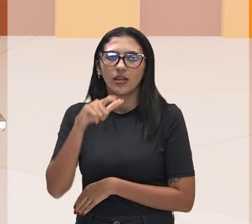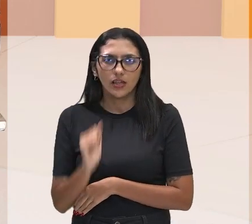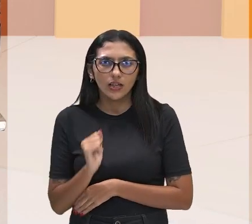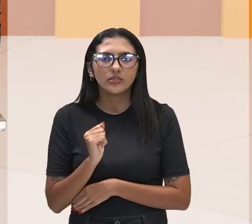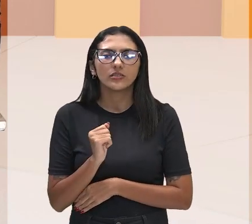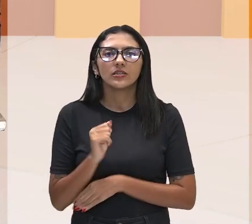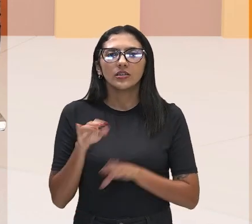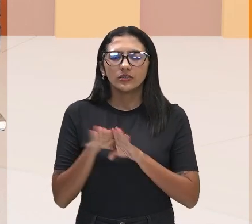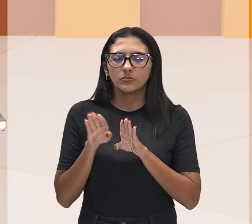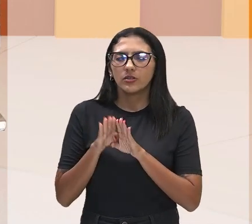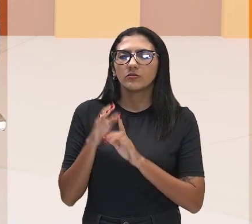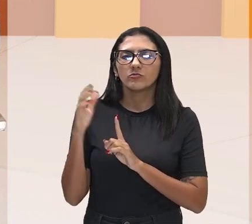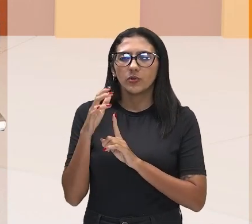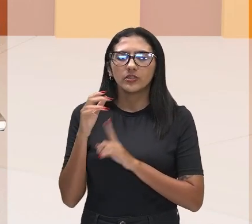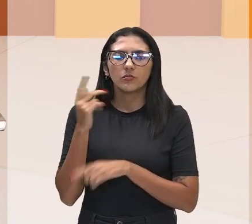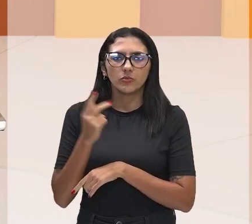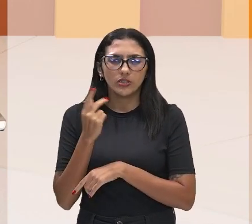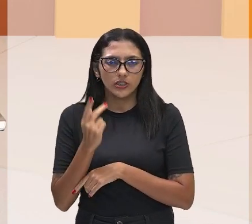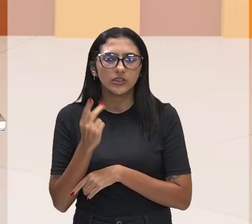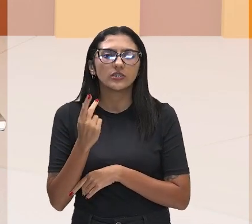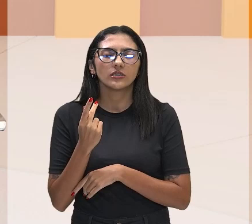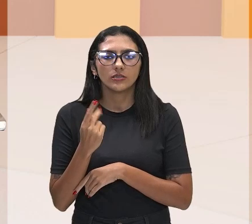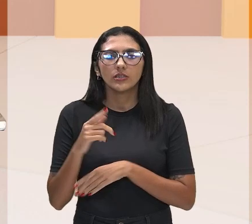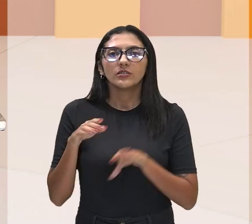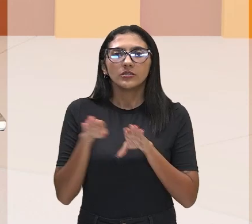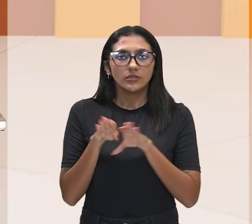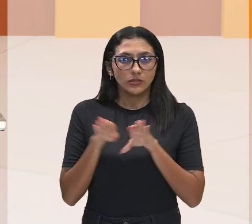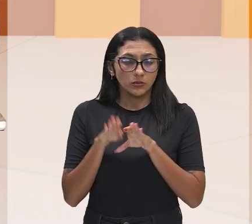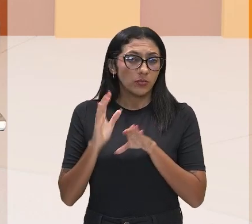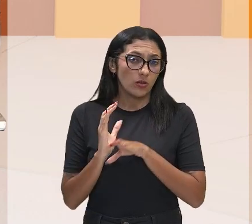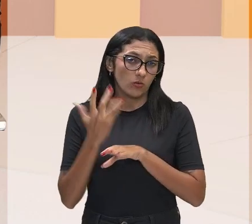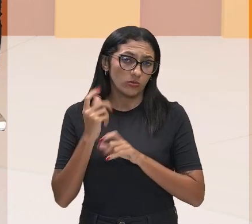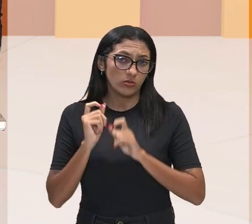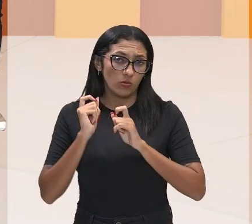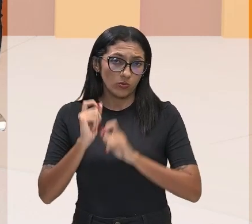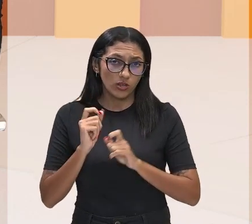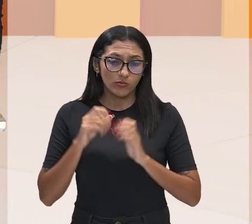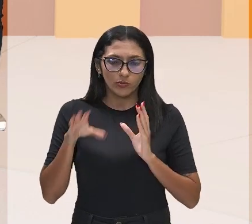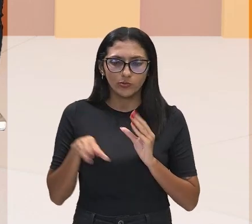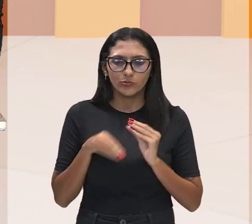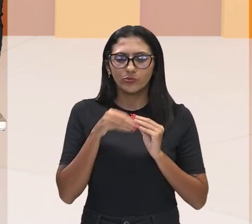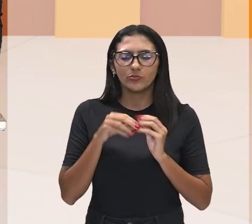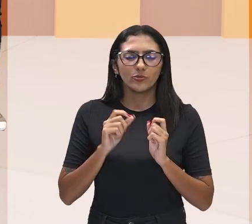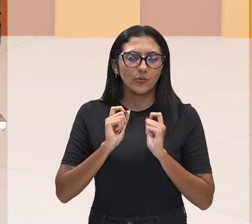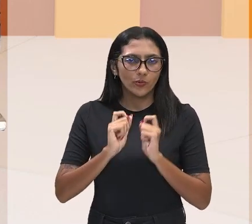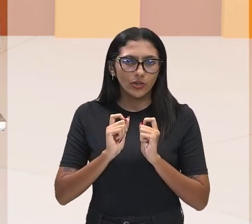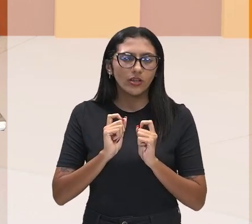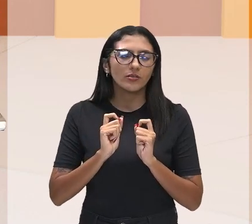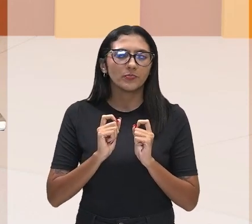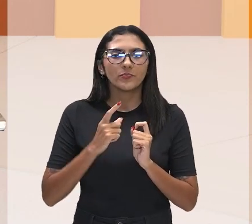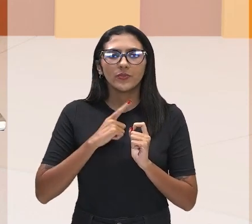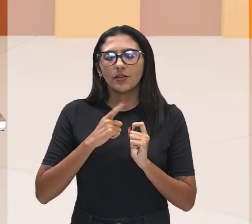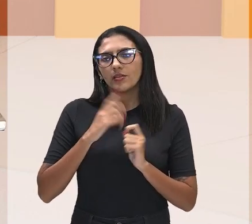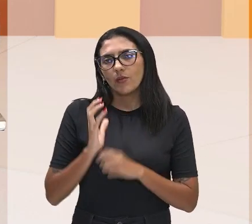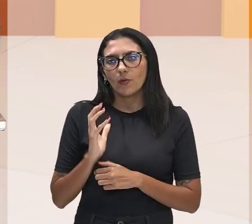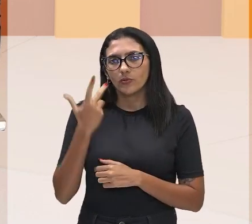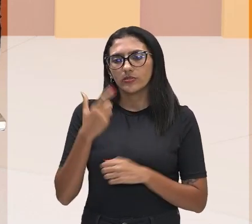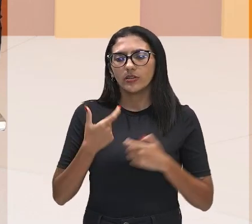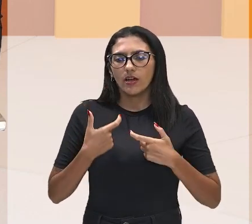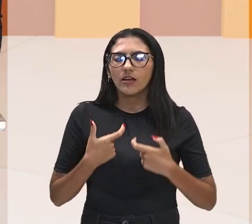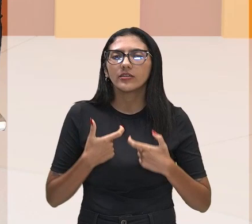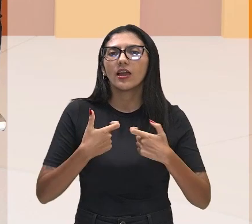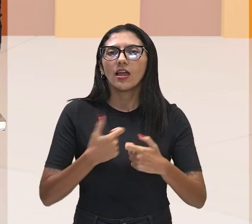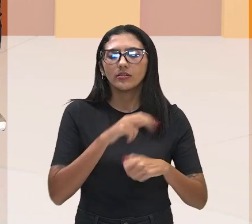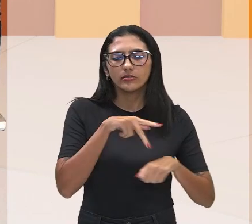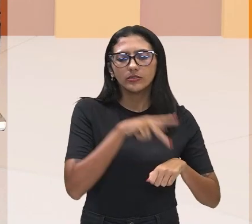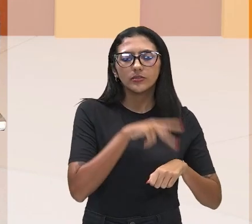foram focos de tensões também que acabaram contribuindo diretamente para ocorrer a guerra entre a Rússia e